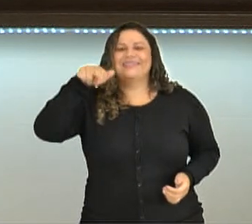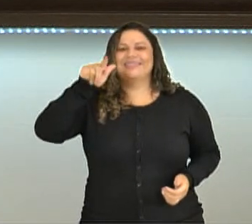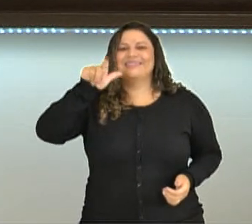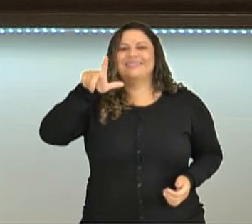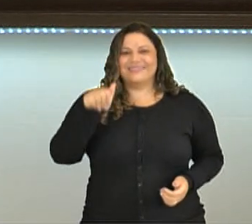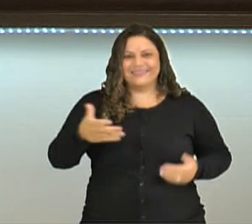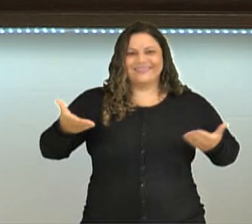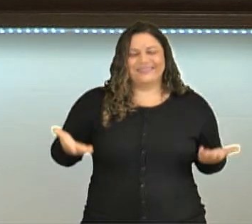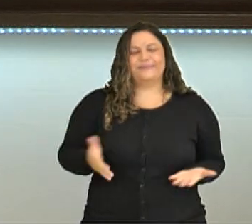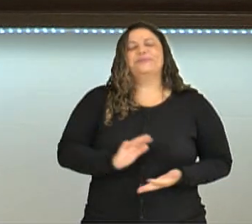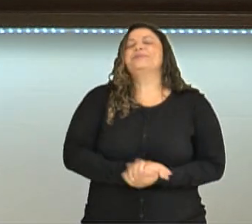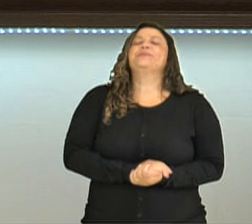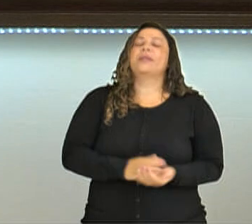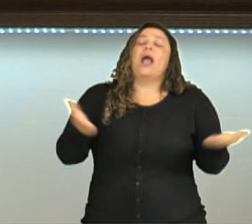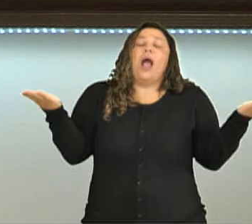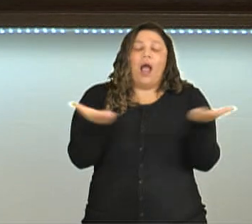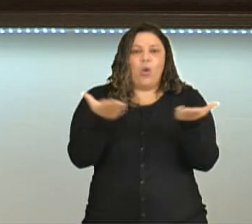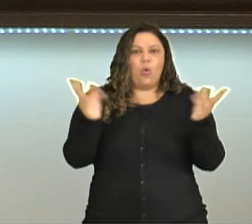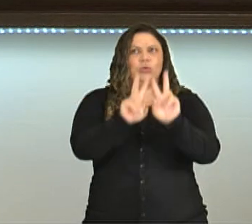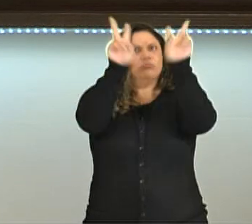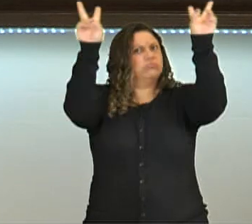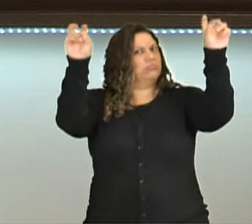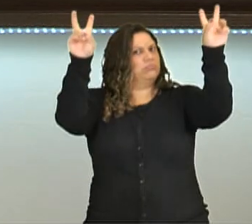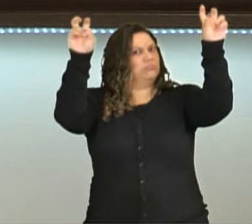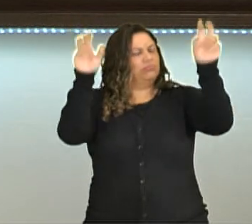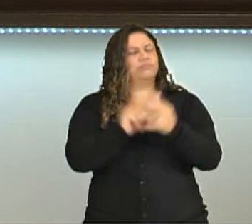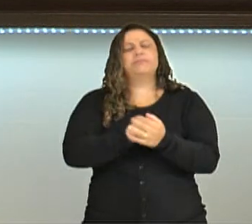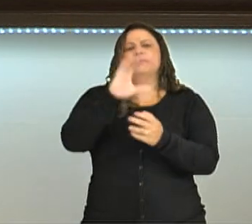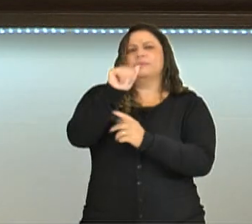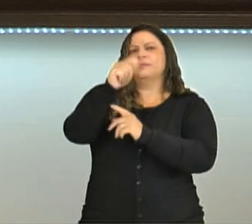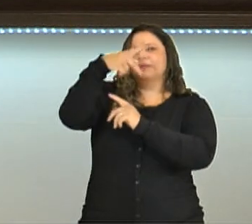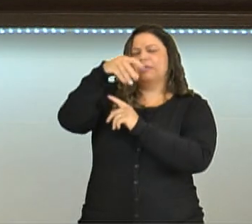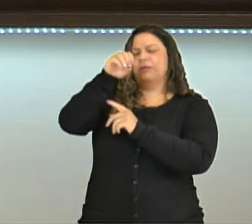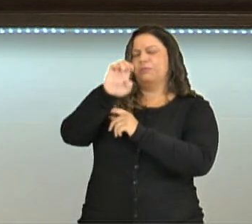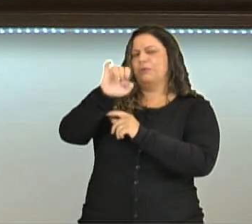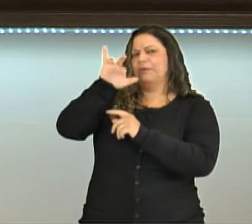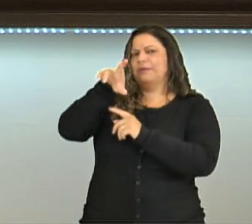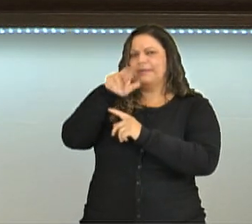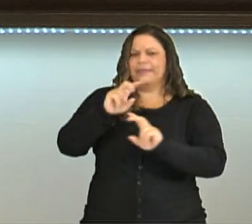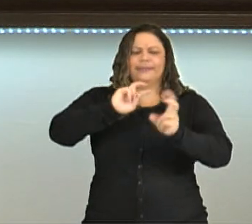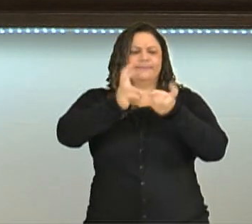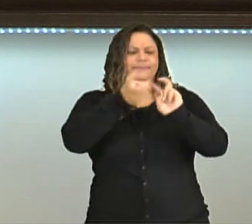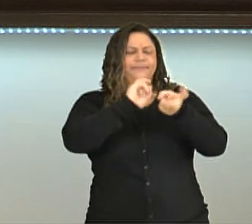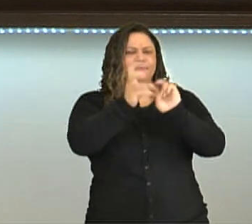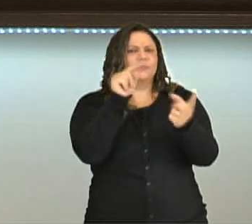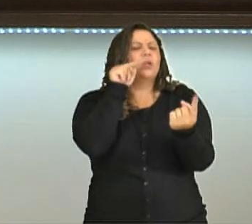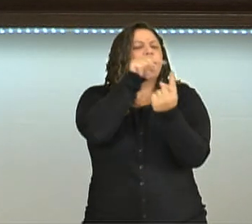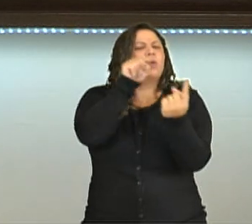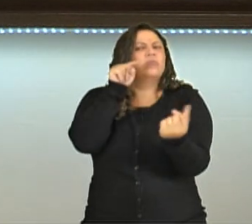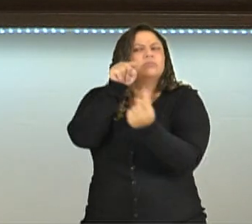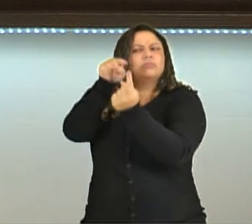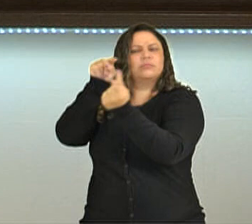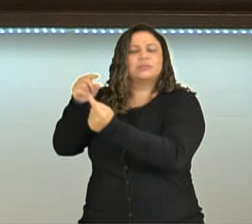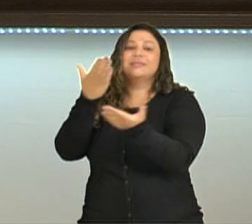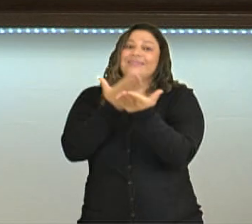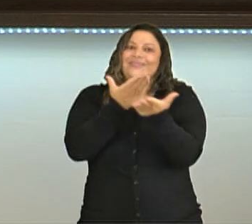E o conteúdo de hoje é sobre a capoeira. Então, a gente vai ver quais os objetivos dessa nossa